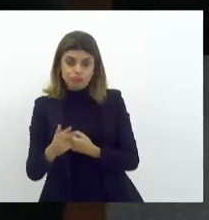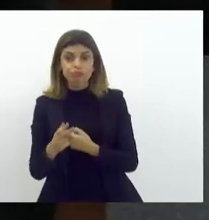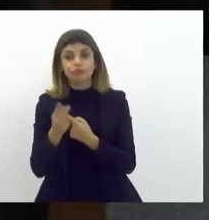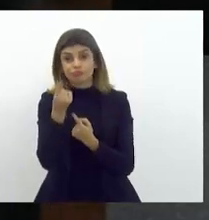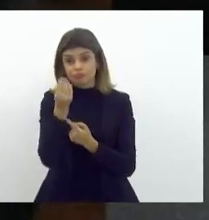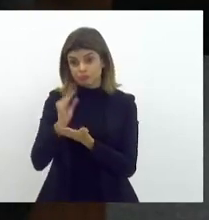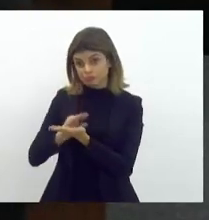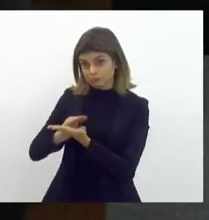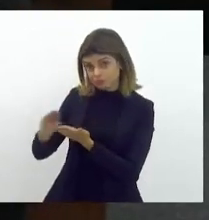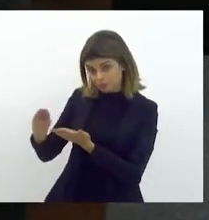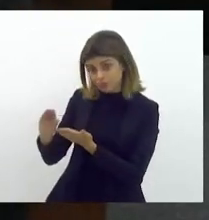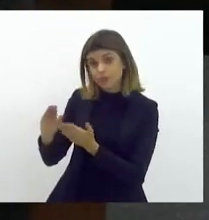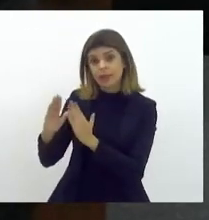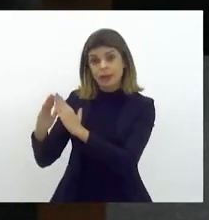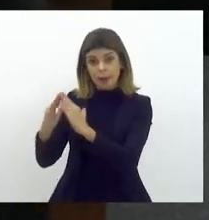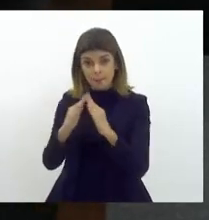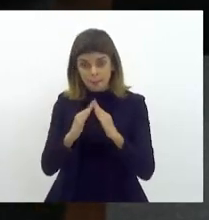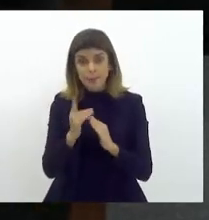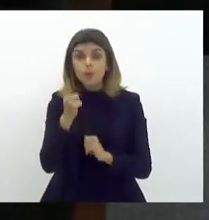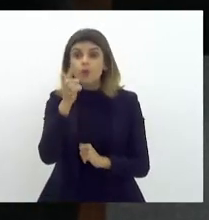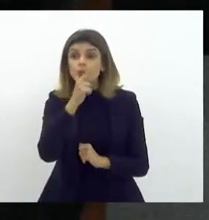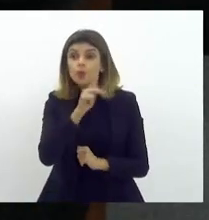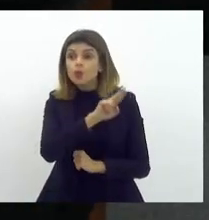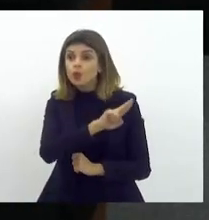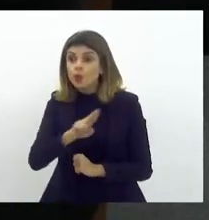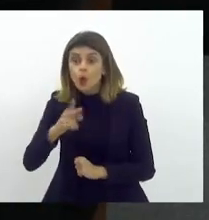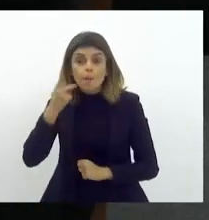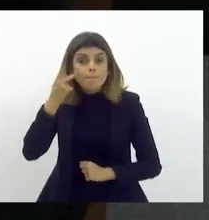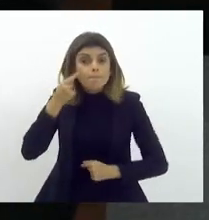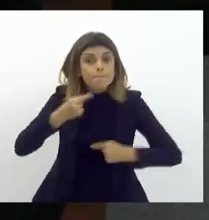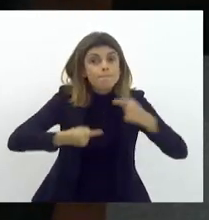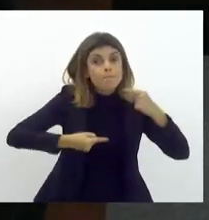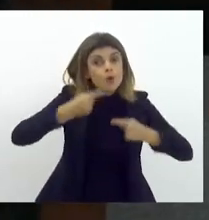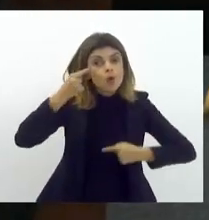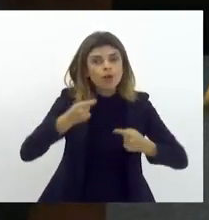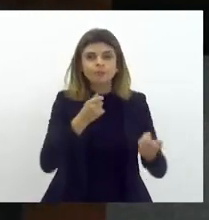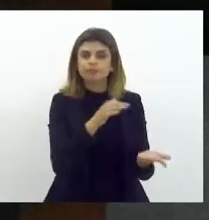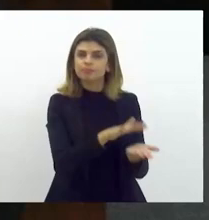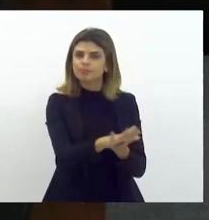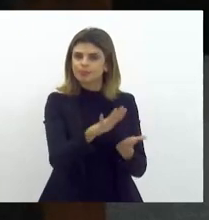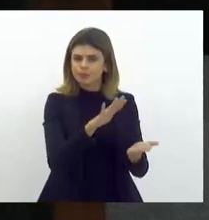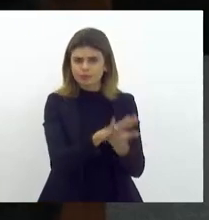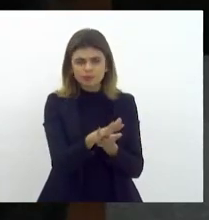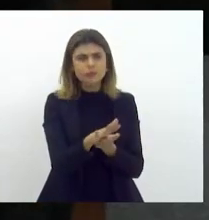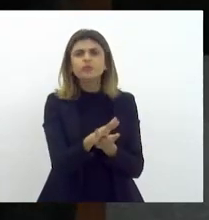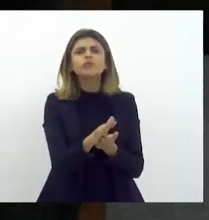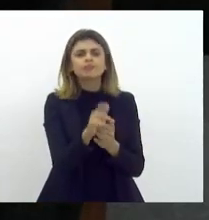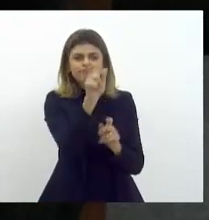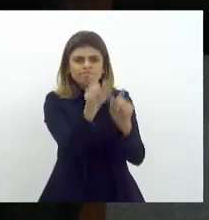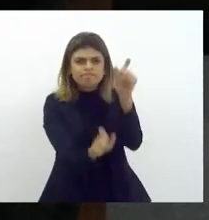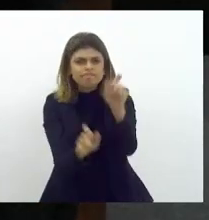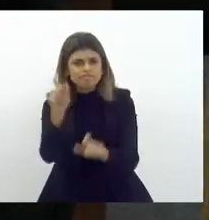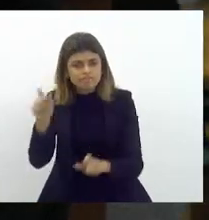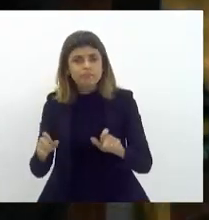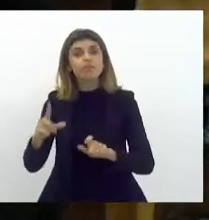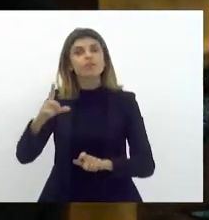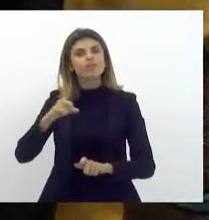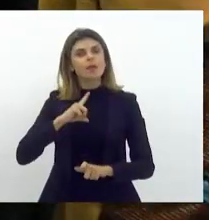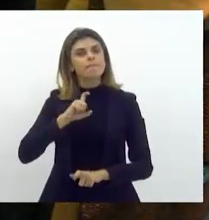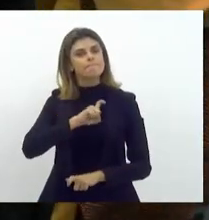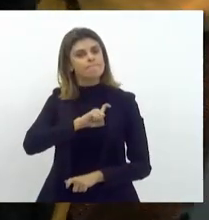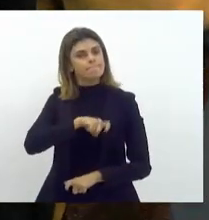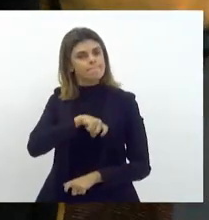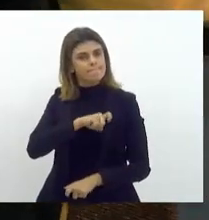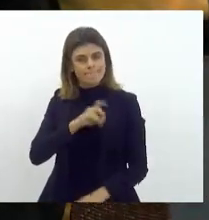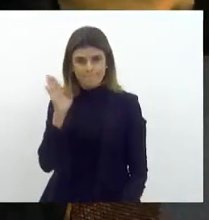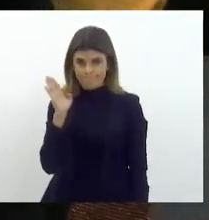Nesse caso a gente conseguiu que a gente chama de política de redução de danos que que é redução de danos tem uma maldade muito